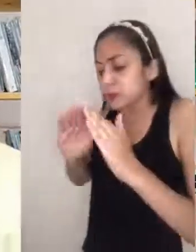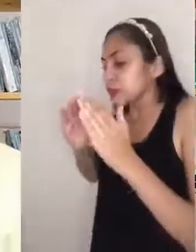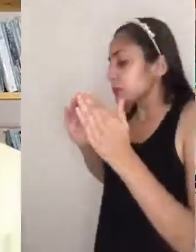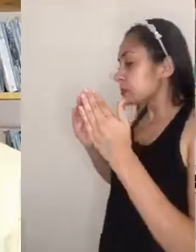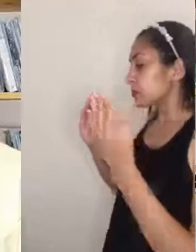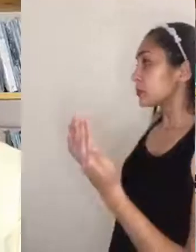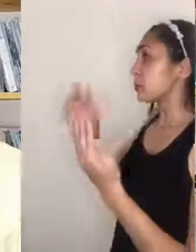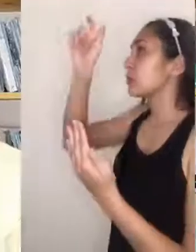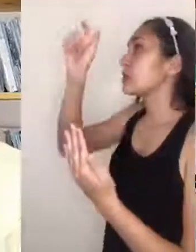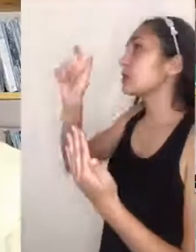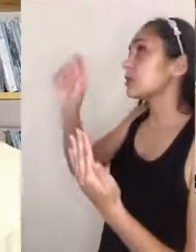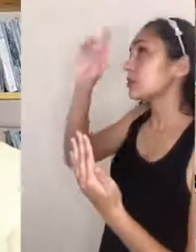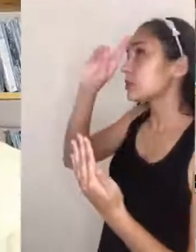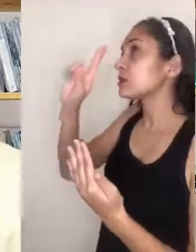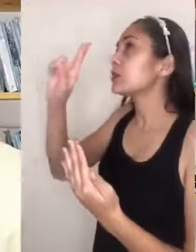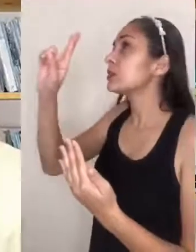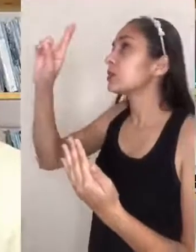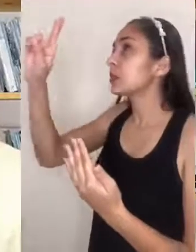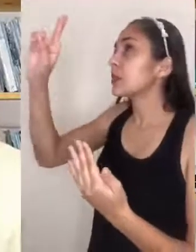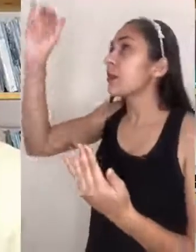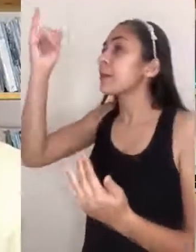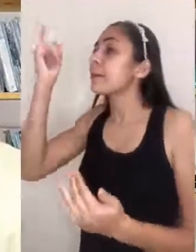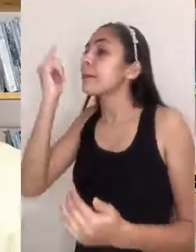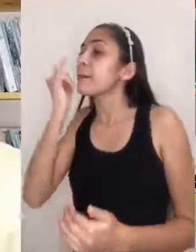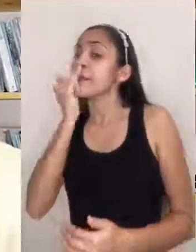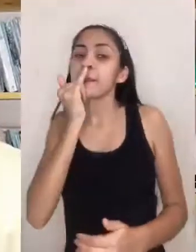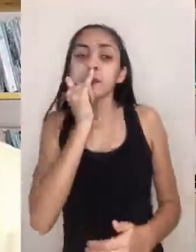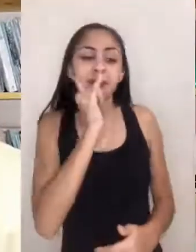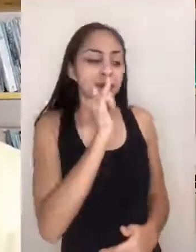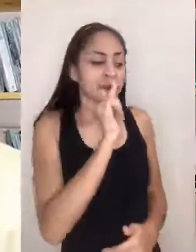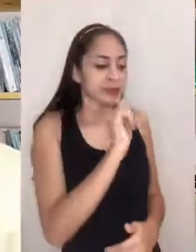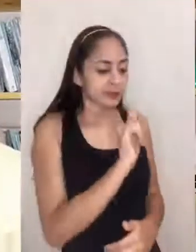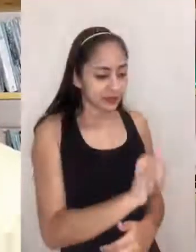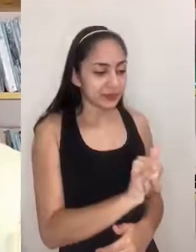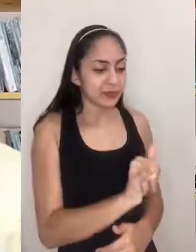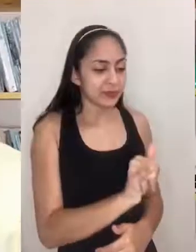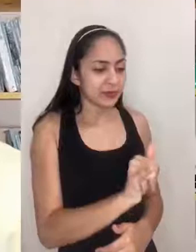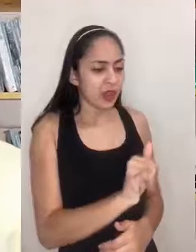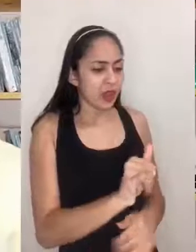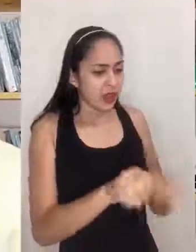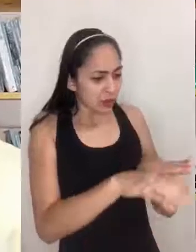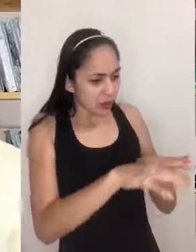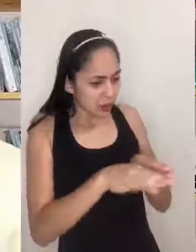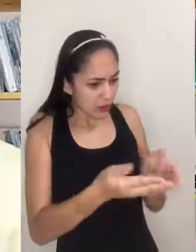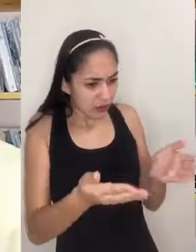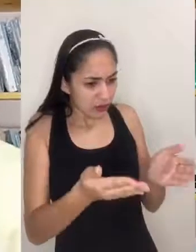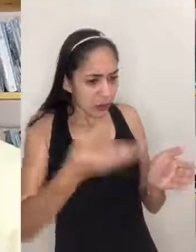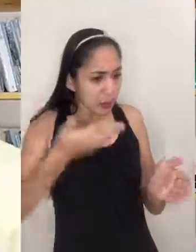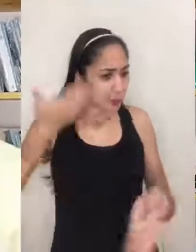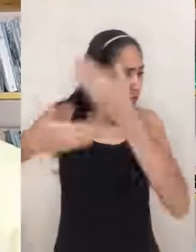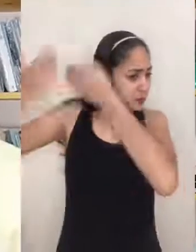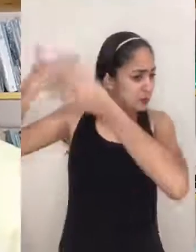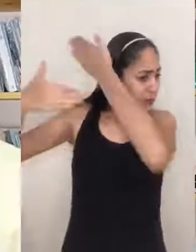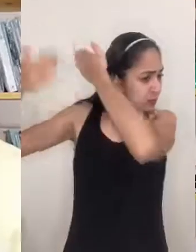dos Exércitos, e eu me tornarei para vós outros, diz o Senhor dos Exércitos. Não sejais como